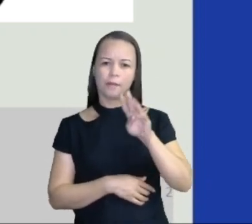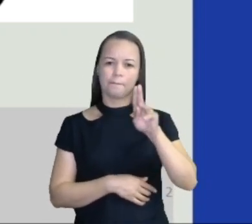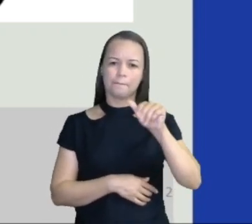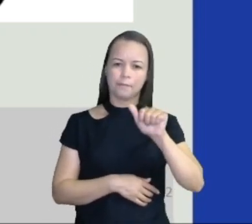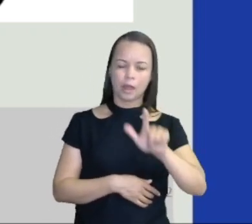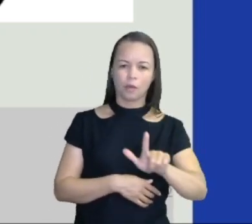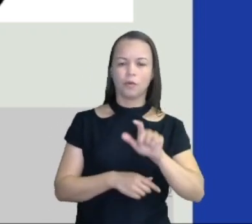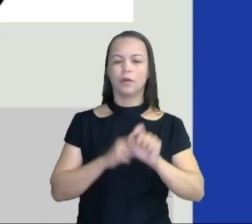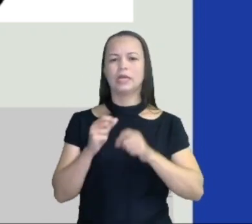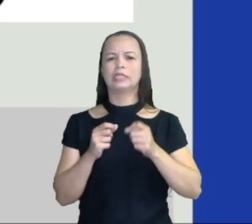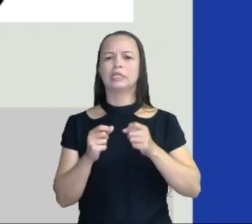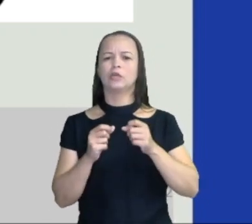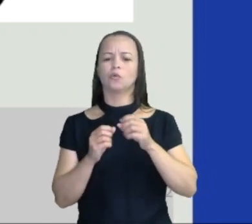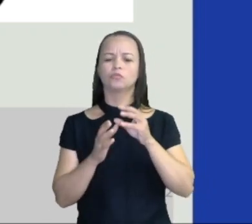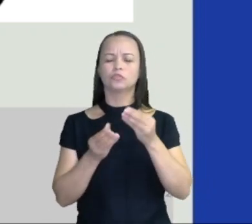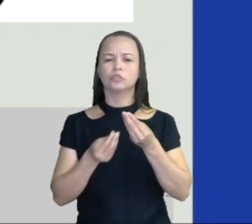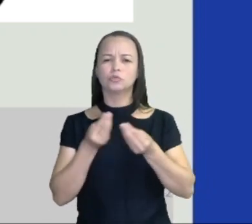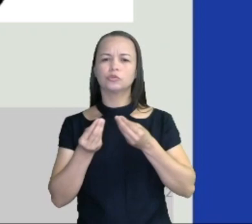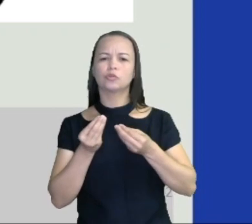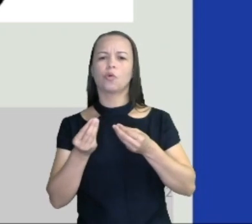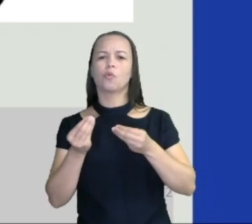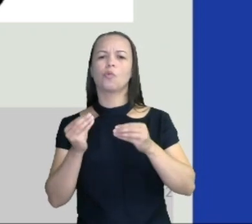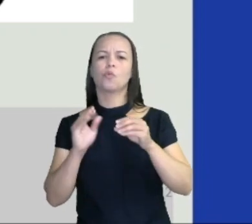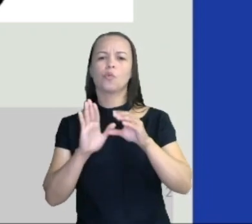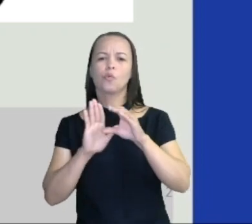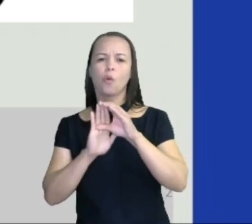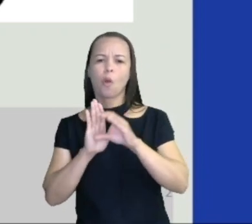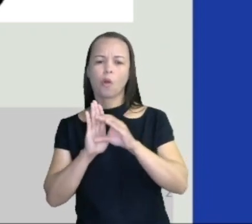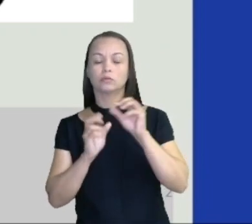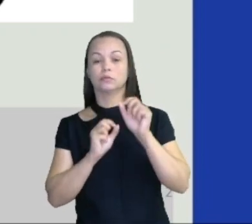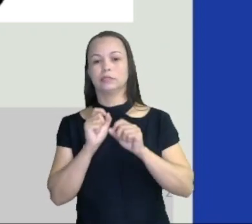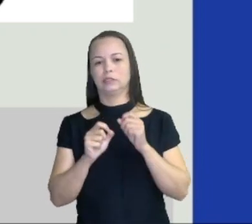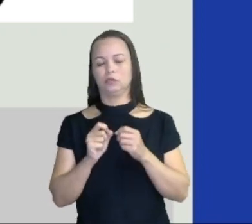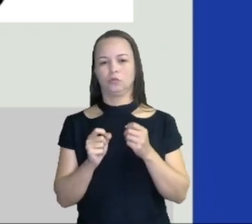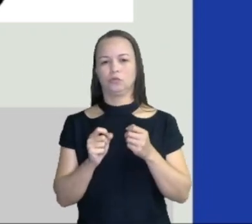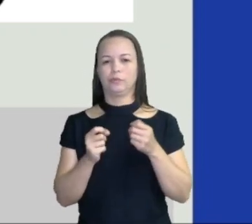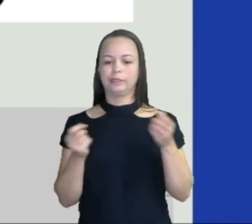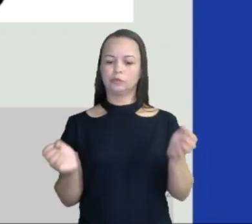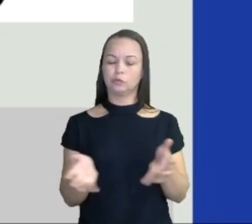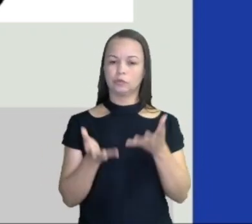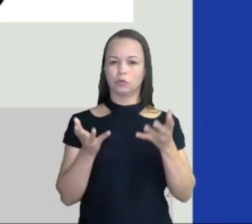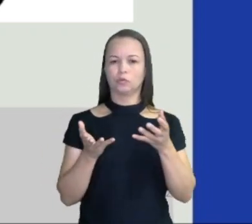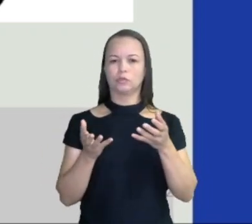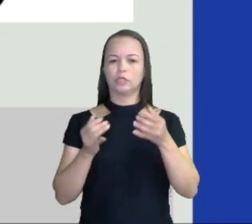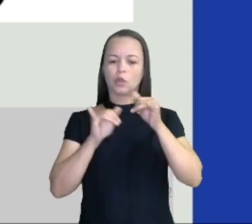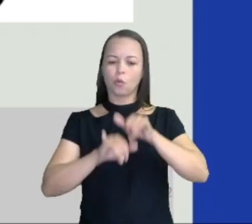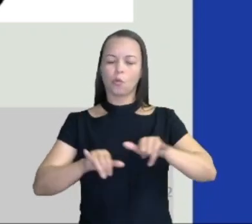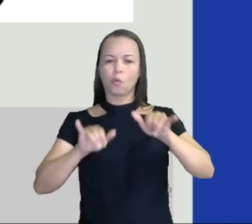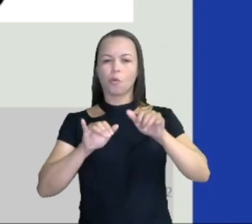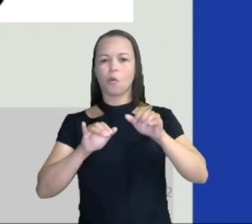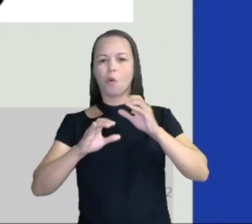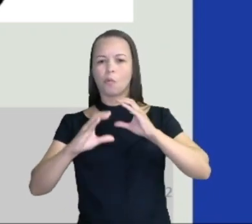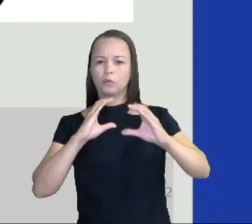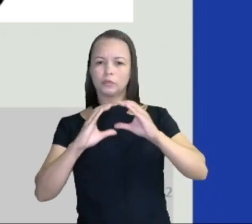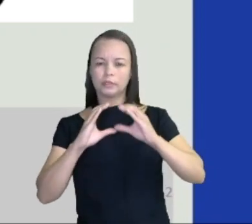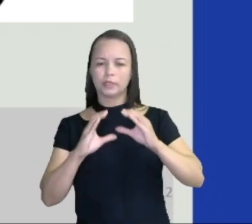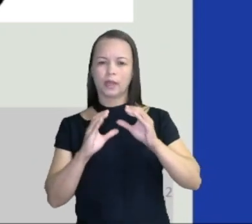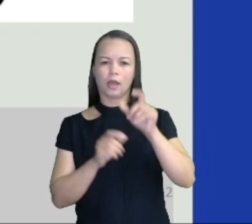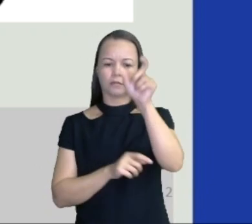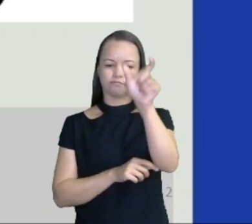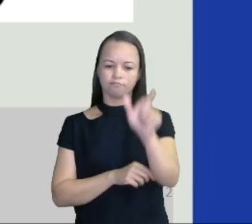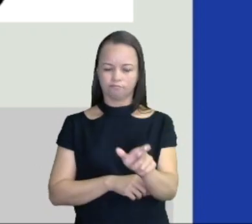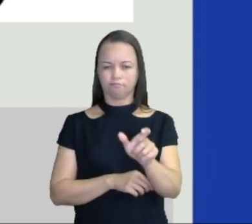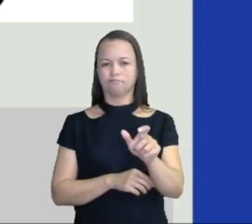constitui com algum código no intuito de comunicar algo a alguém